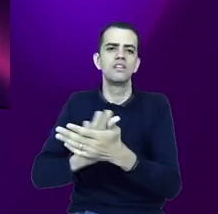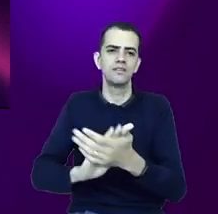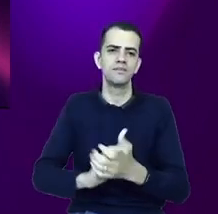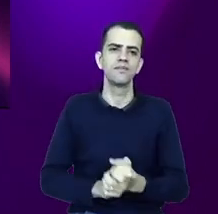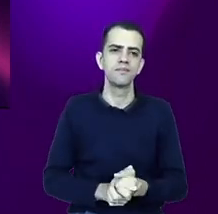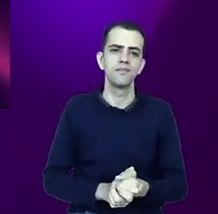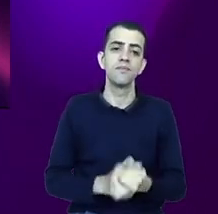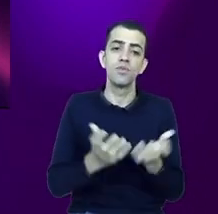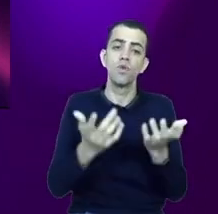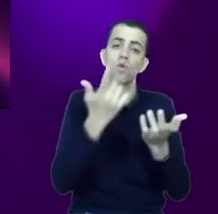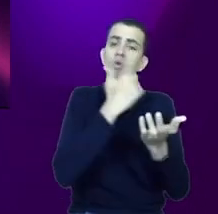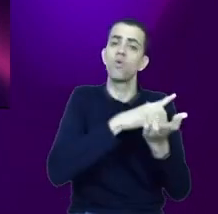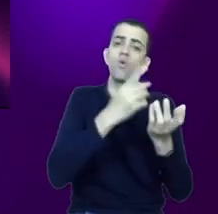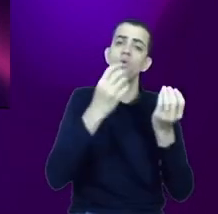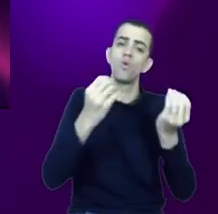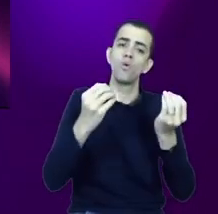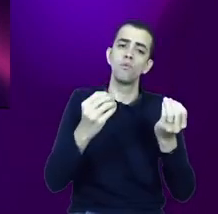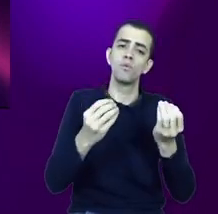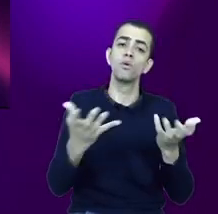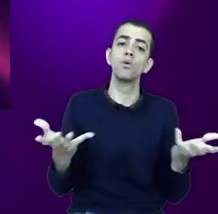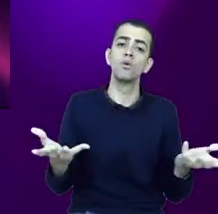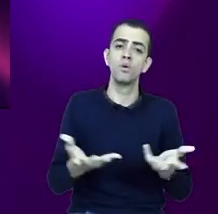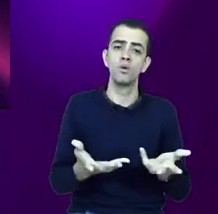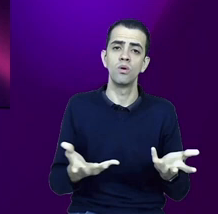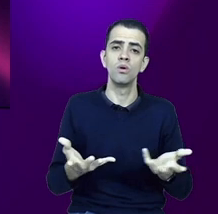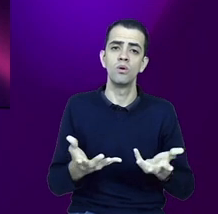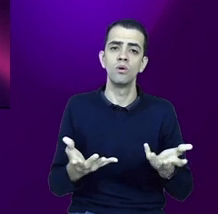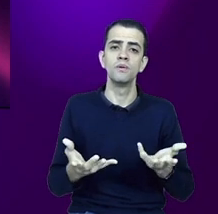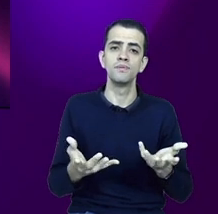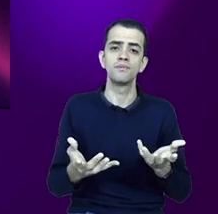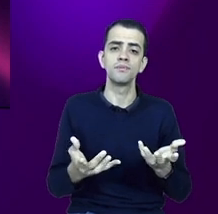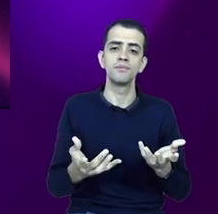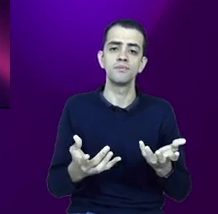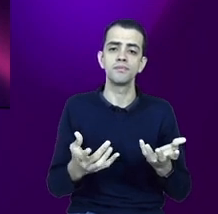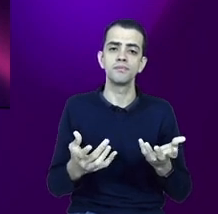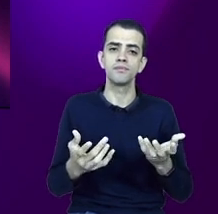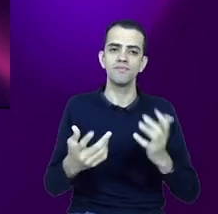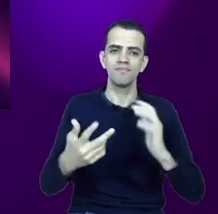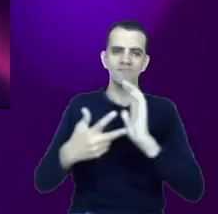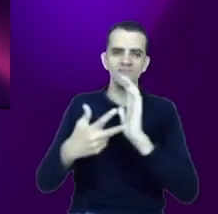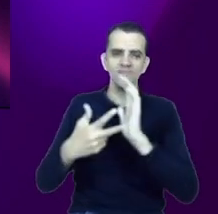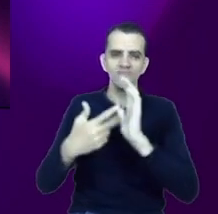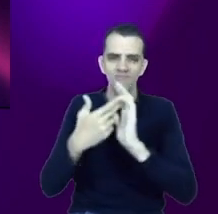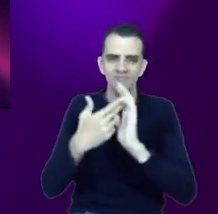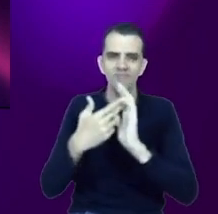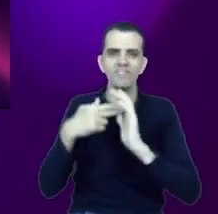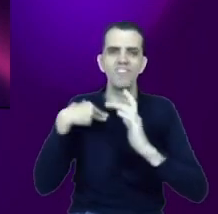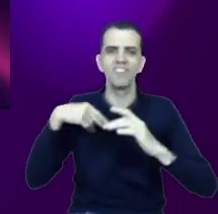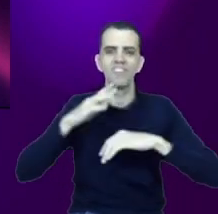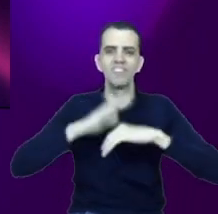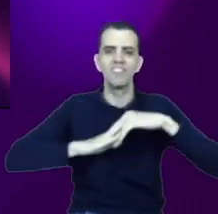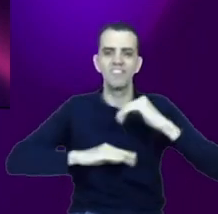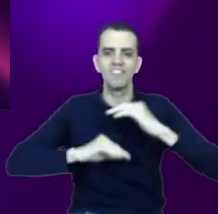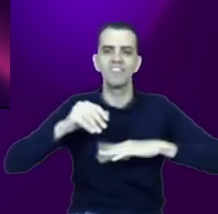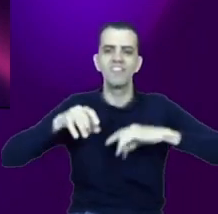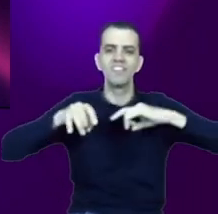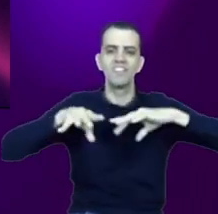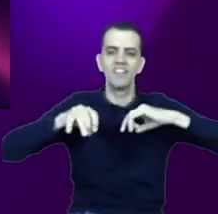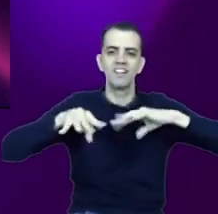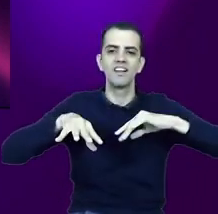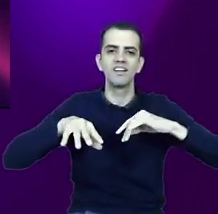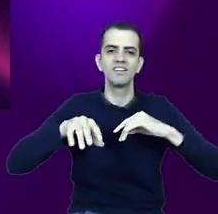tem sido feita, a ampliação dessa ressecção tem sido feita através de técnicas como o uso do 5-ala,